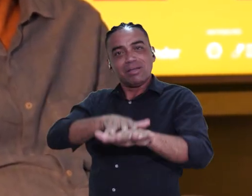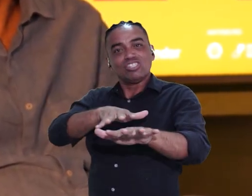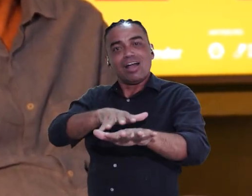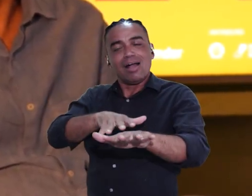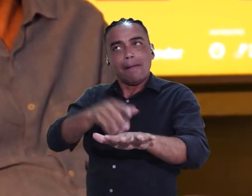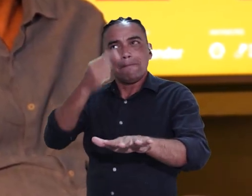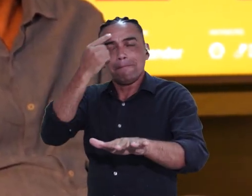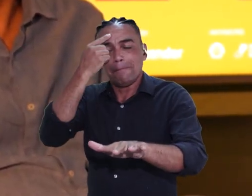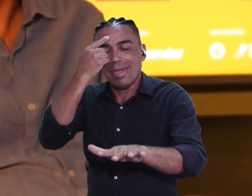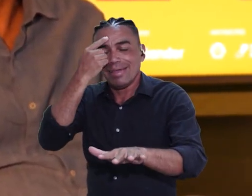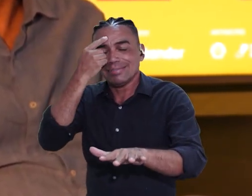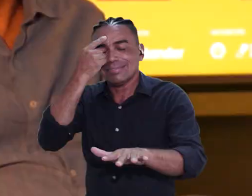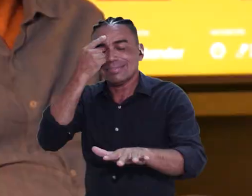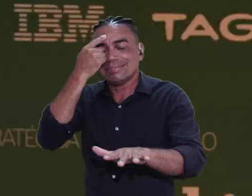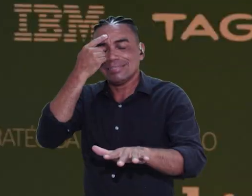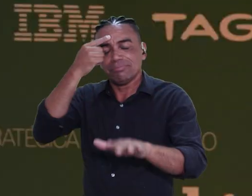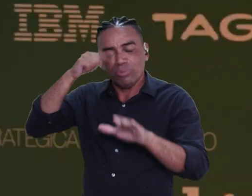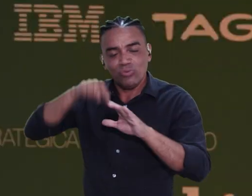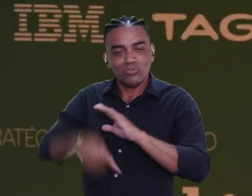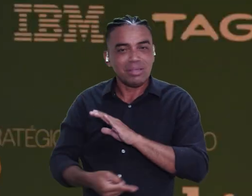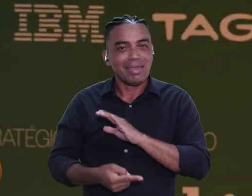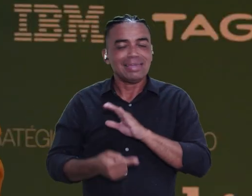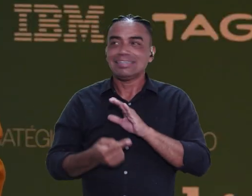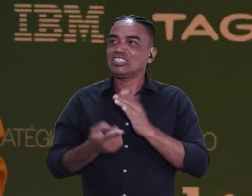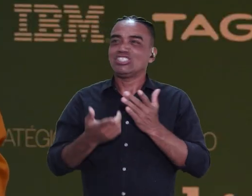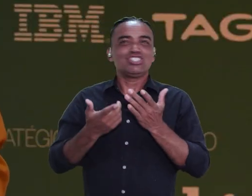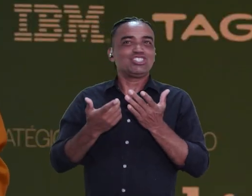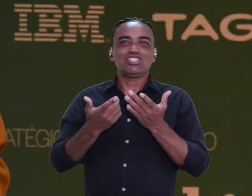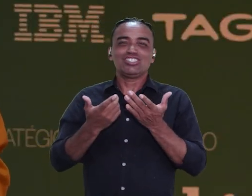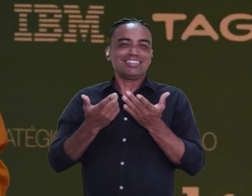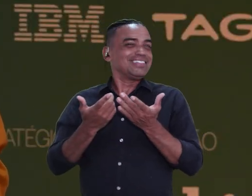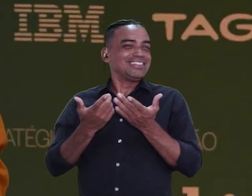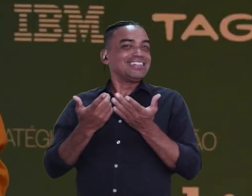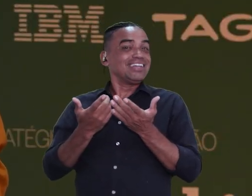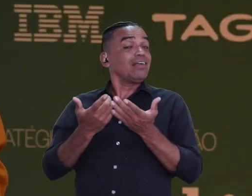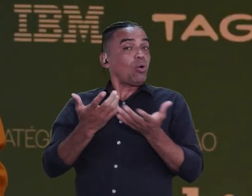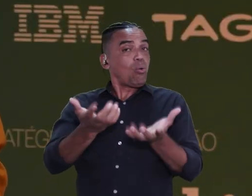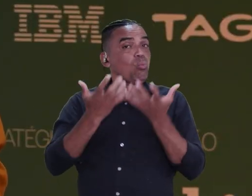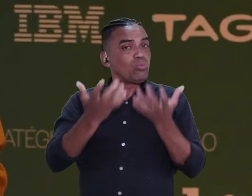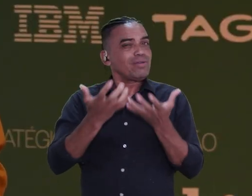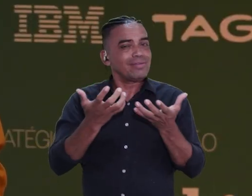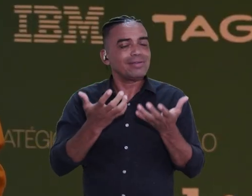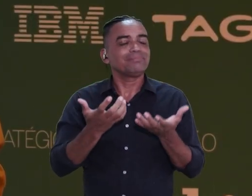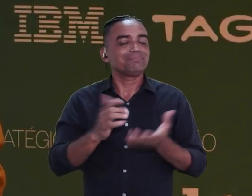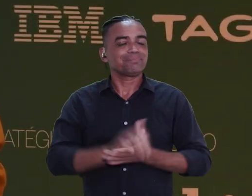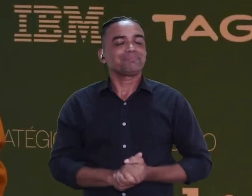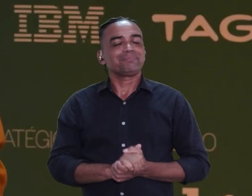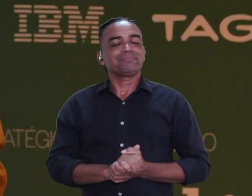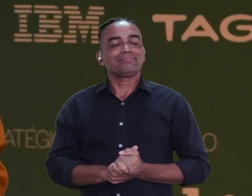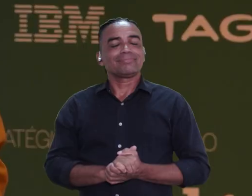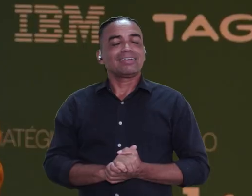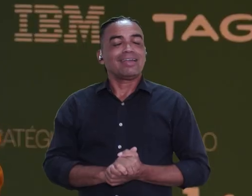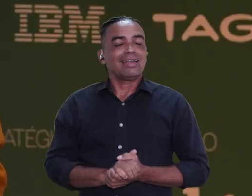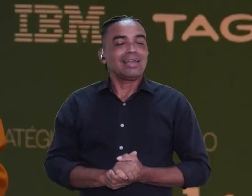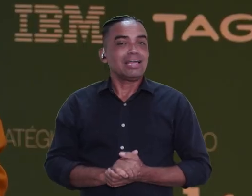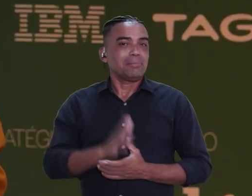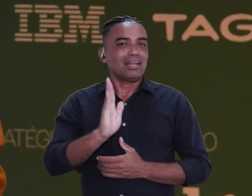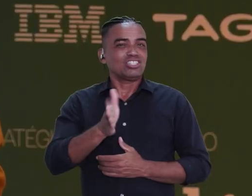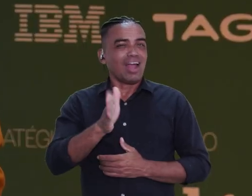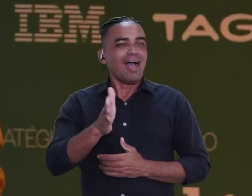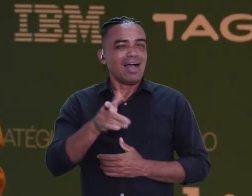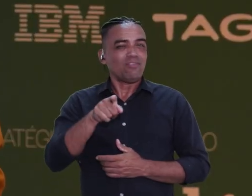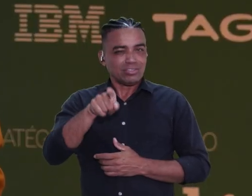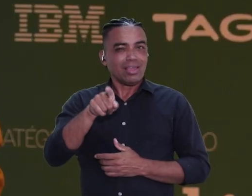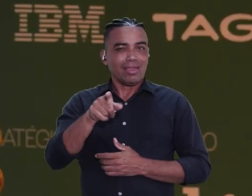loucamente esse tipo de coisa. Vamos nos desdobrando. Então, eu queria um tanto, para já